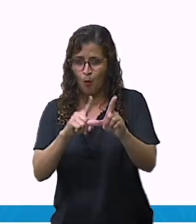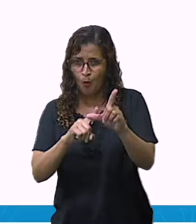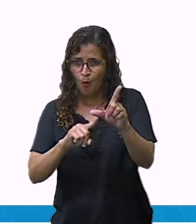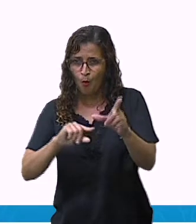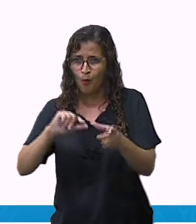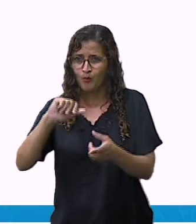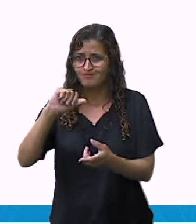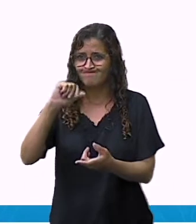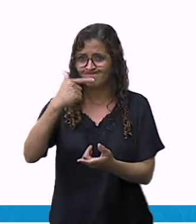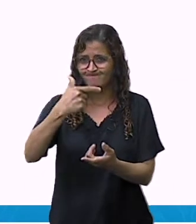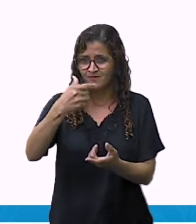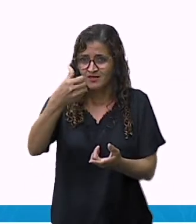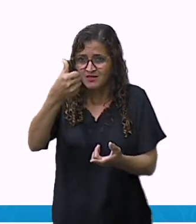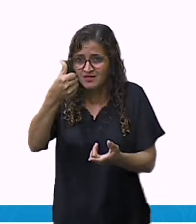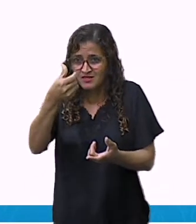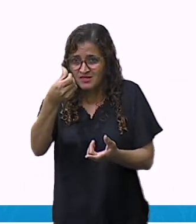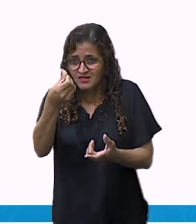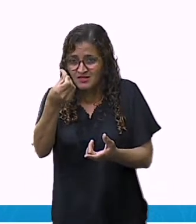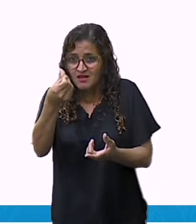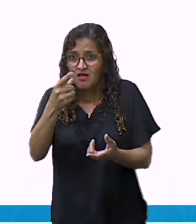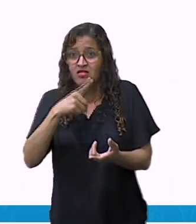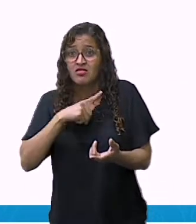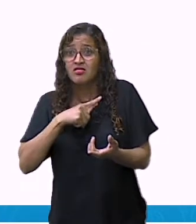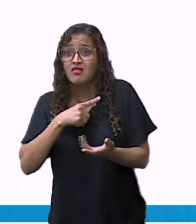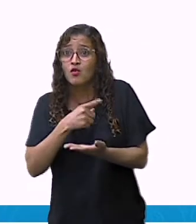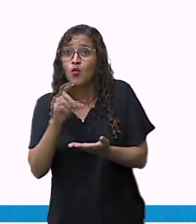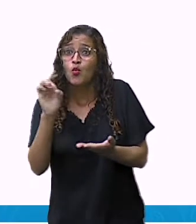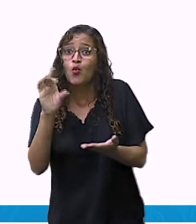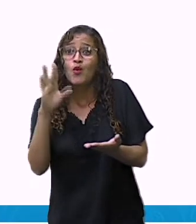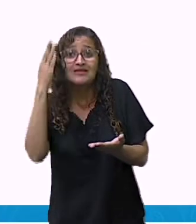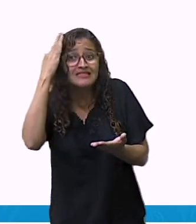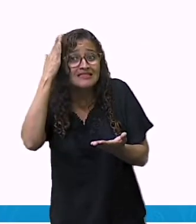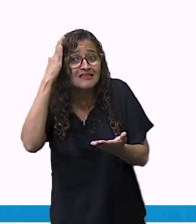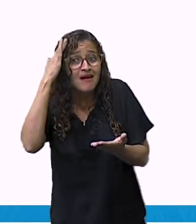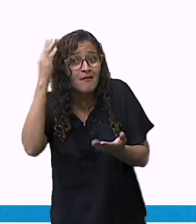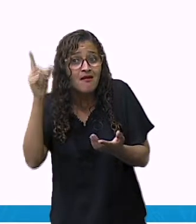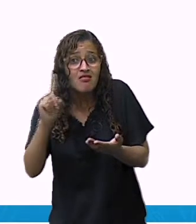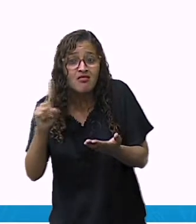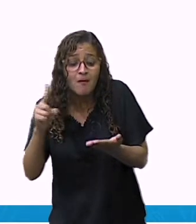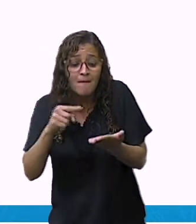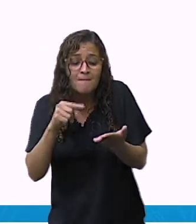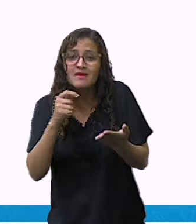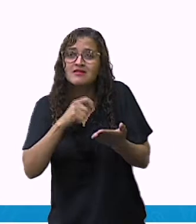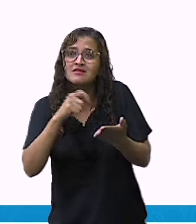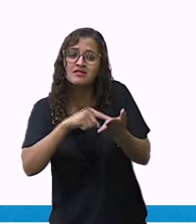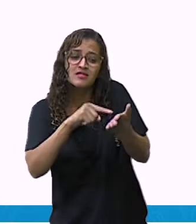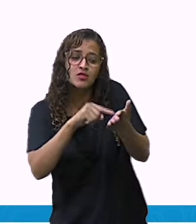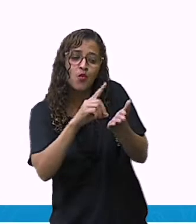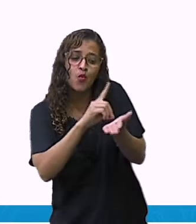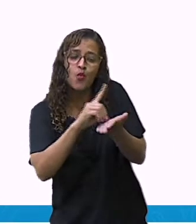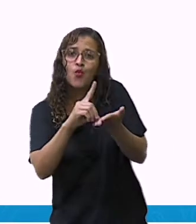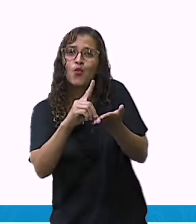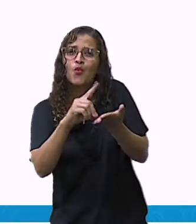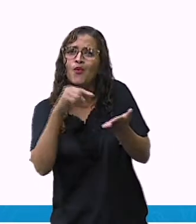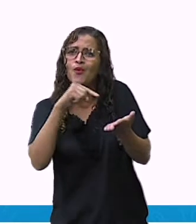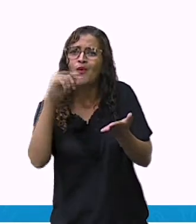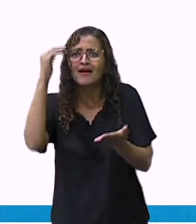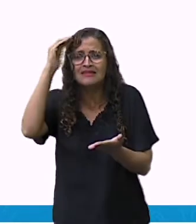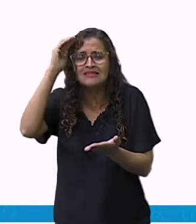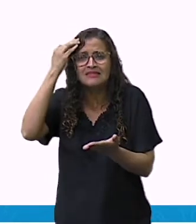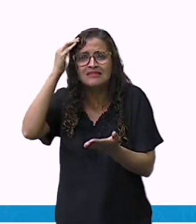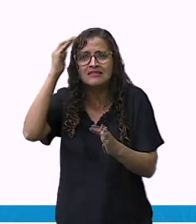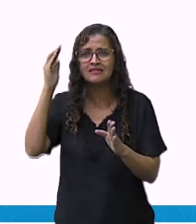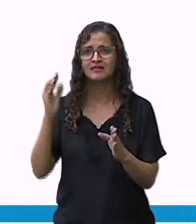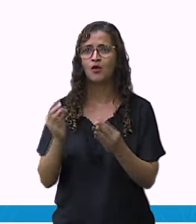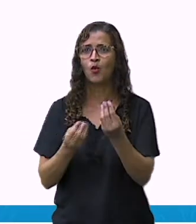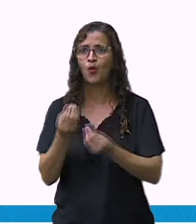letras. Você tem que dominar, saber mesmo a ordem da sequência das letras,